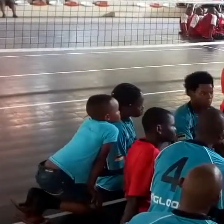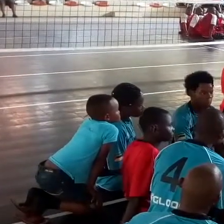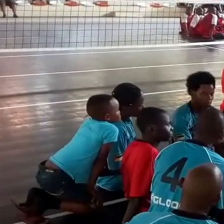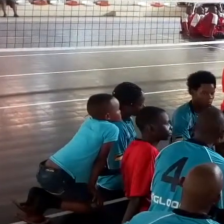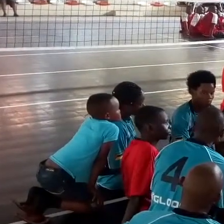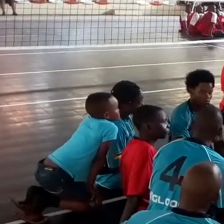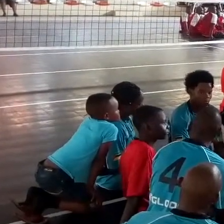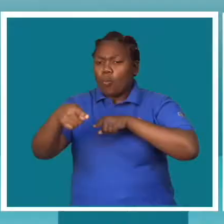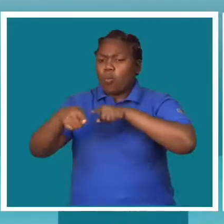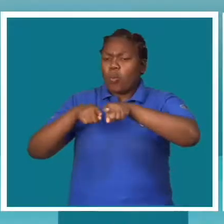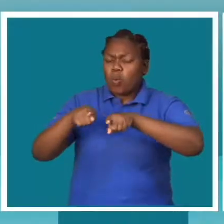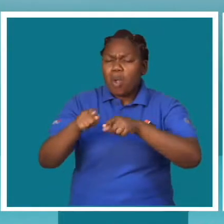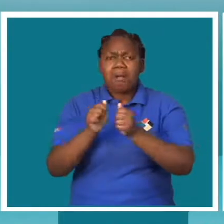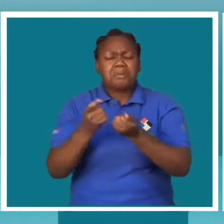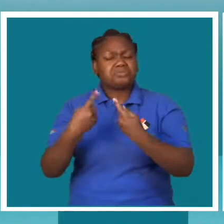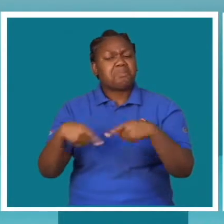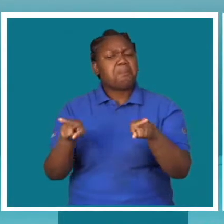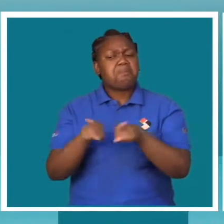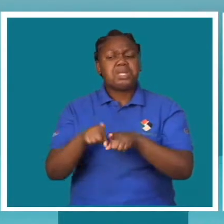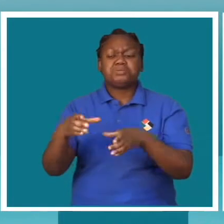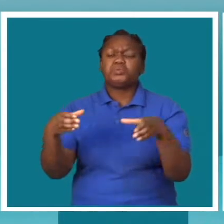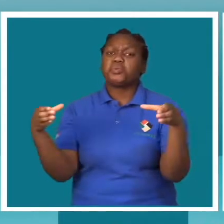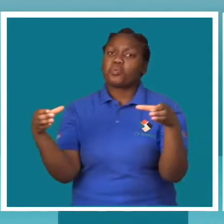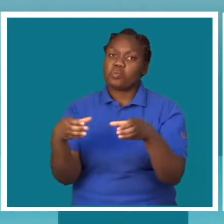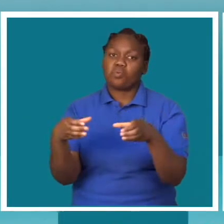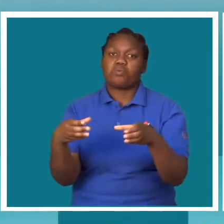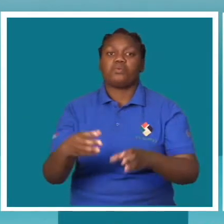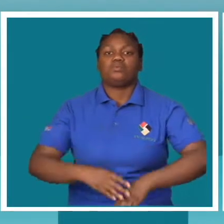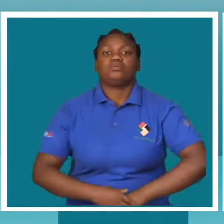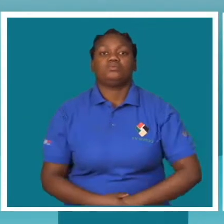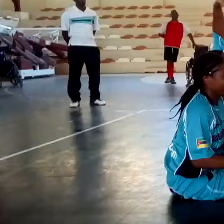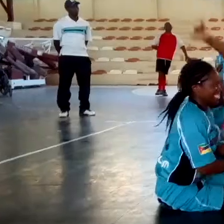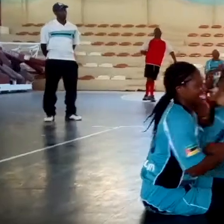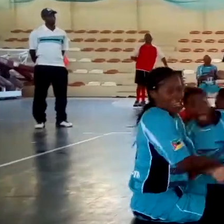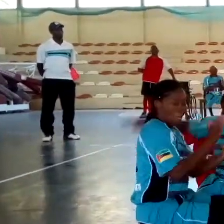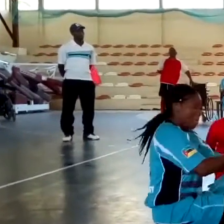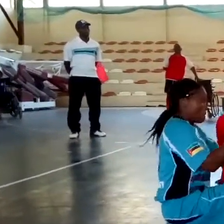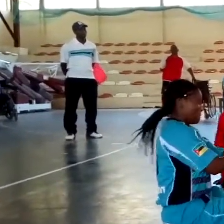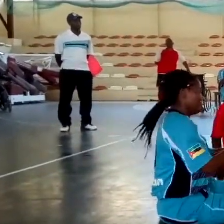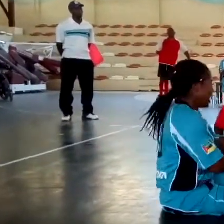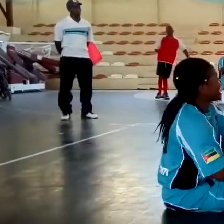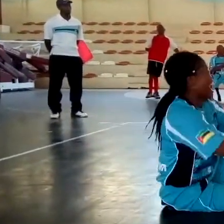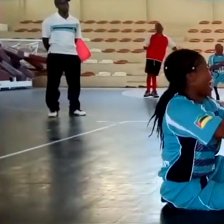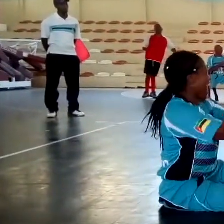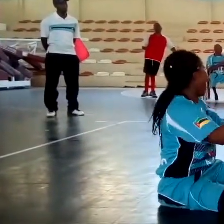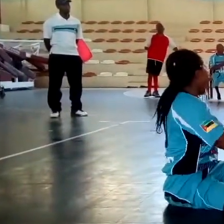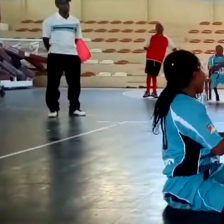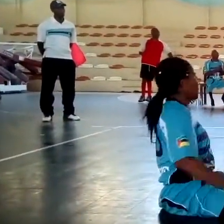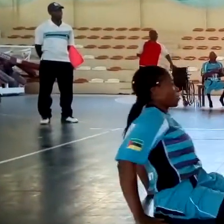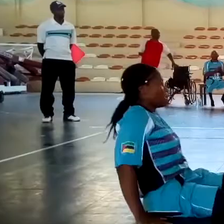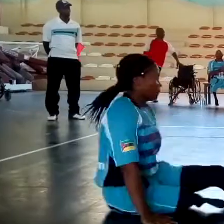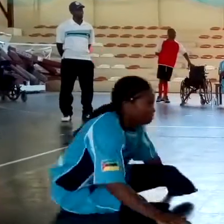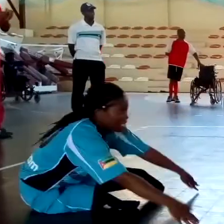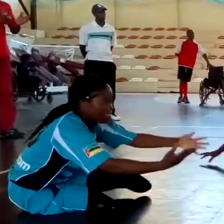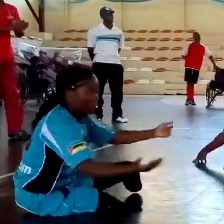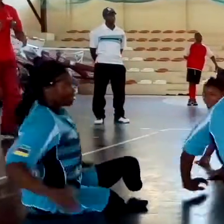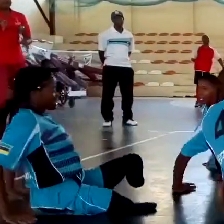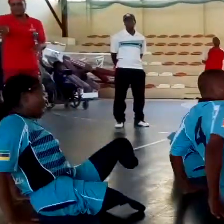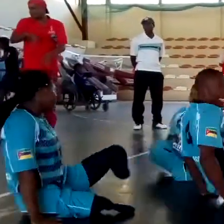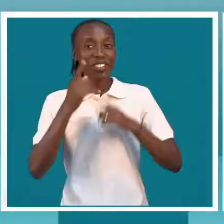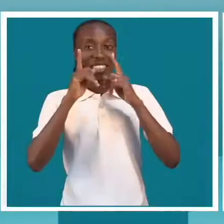esta foi uma oportunidade ímpar para testarem suas capacidades, uma vez que as competições internas eram feitas entre os mesmos